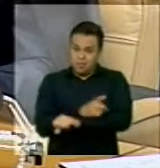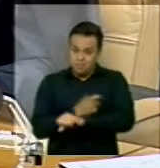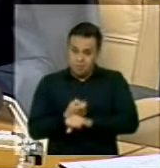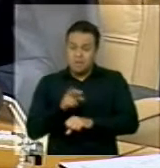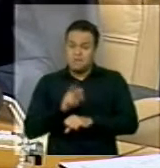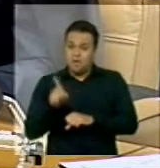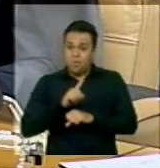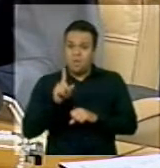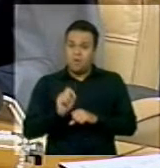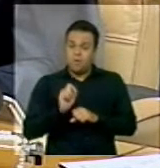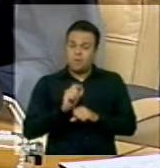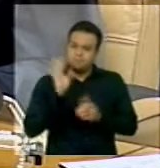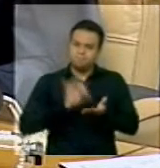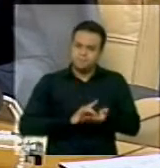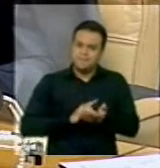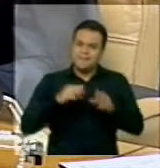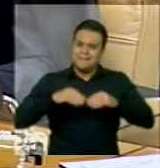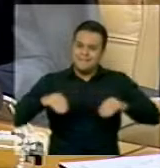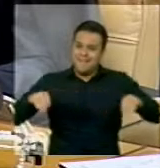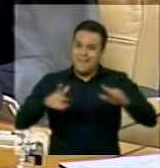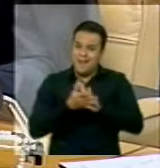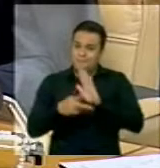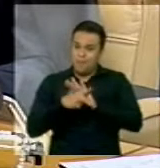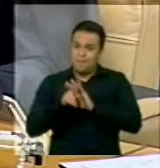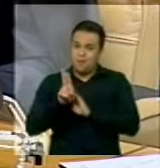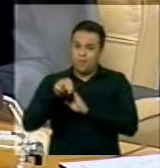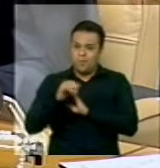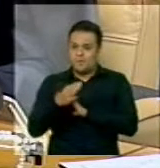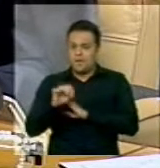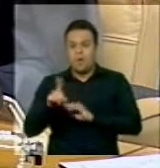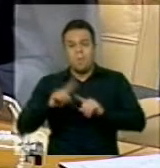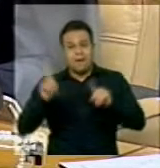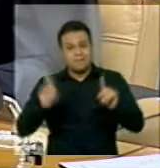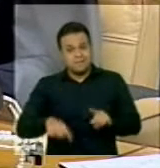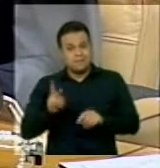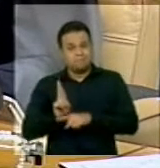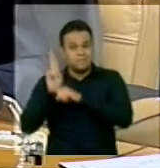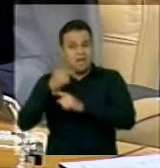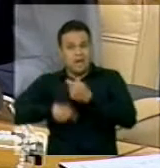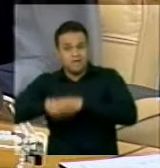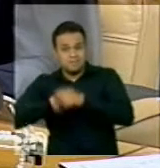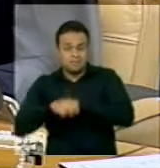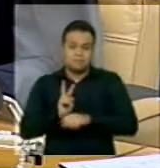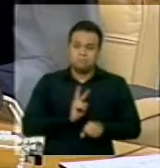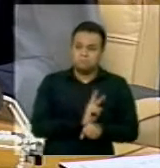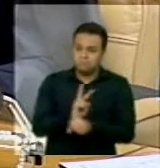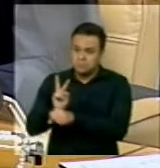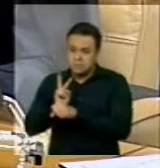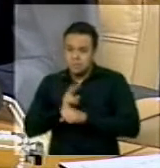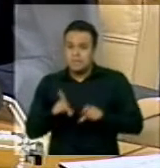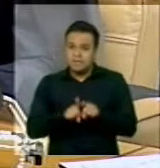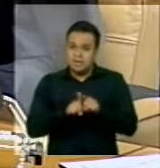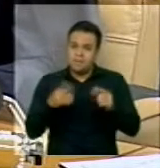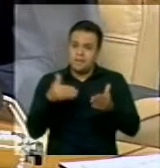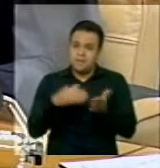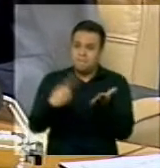de regulação fundiária de terras da União, mas de procedimento administrativo para identificação, reconhecimento,